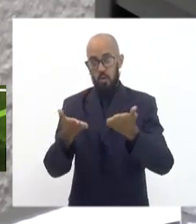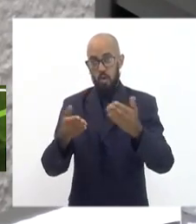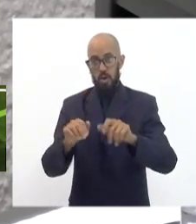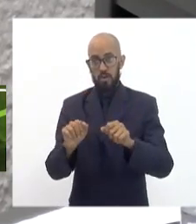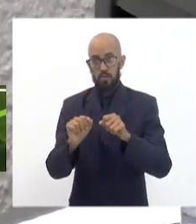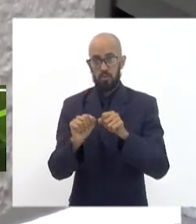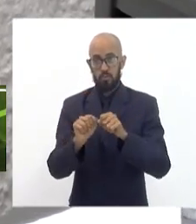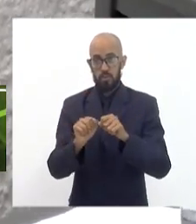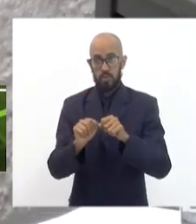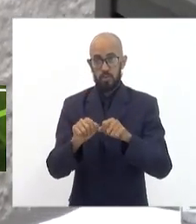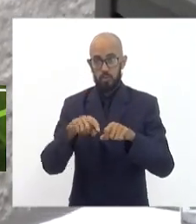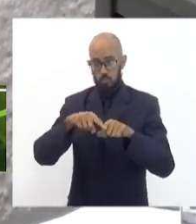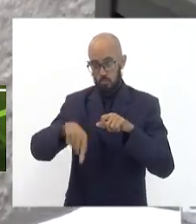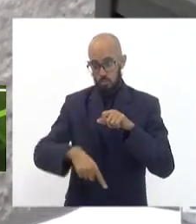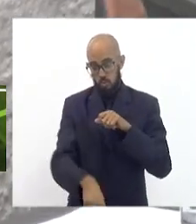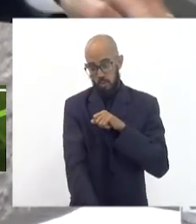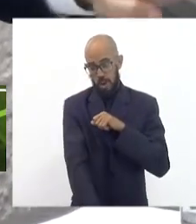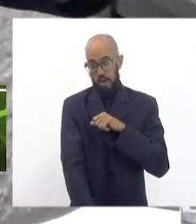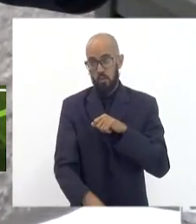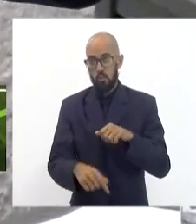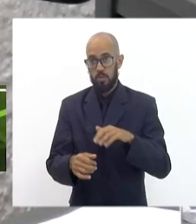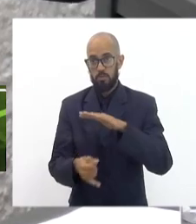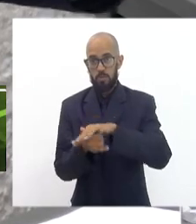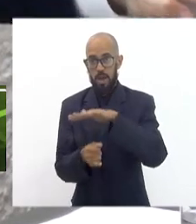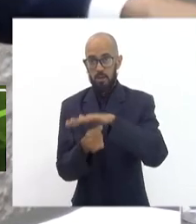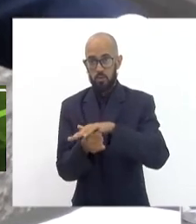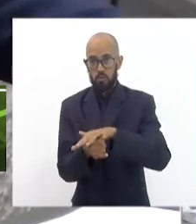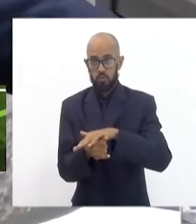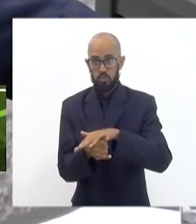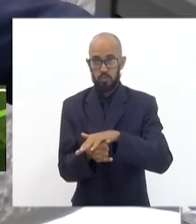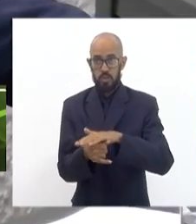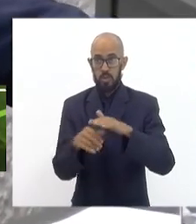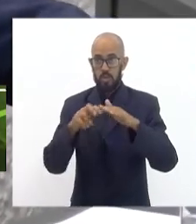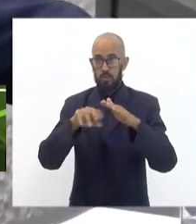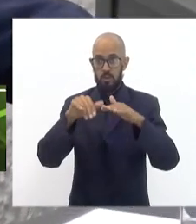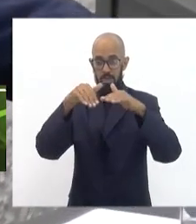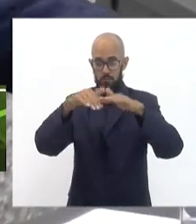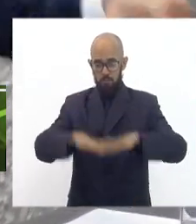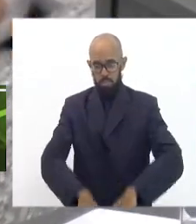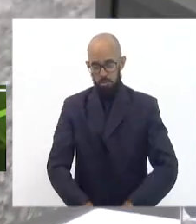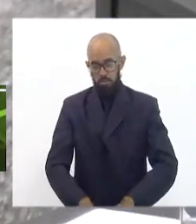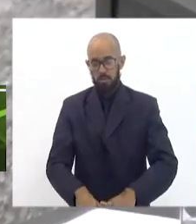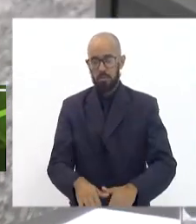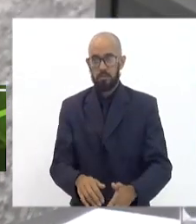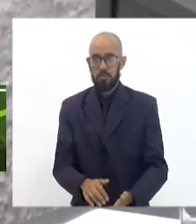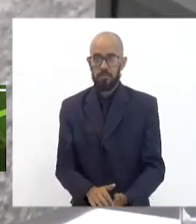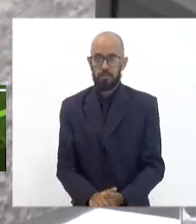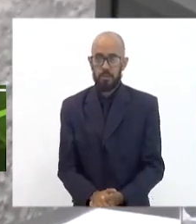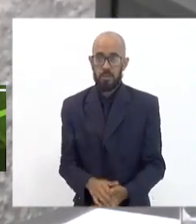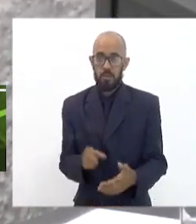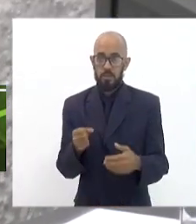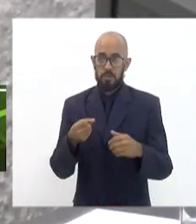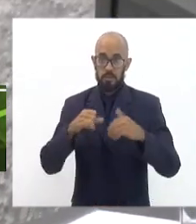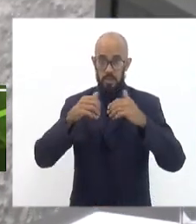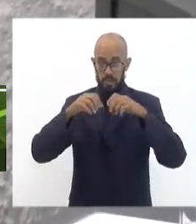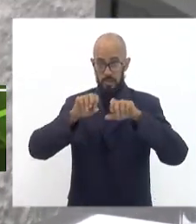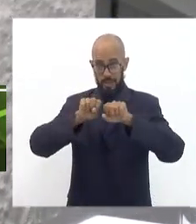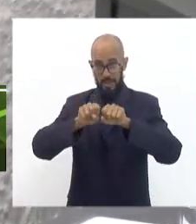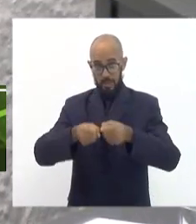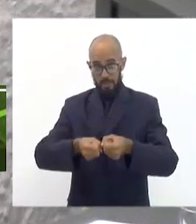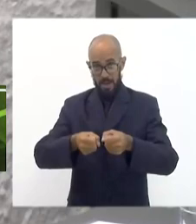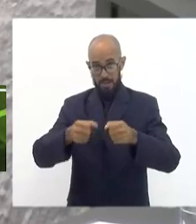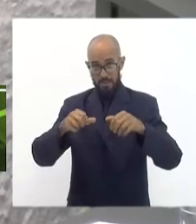fez um buraco no último agora debaixo dele e ele vai arriar o filme que ele se quebrasse no meio